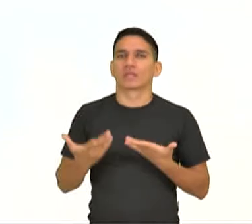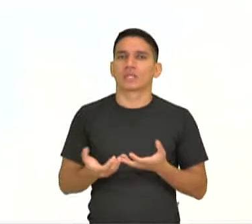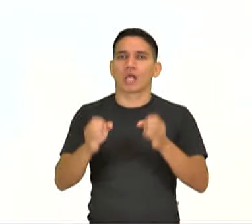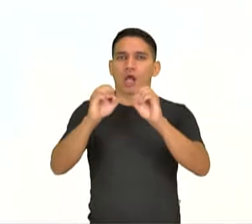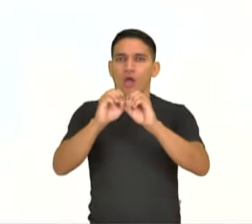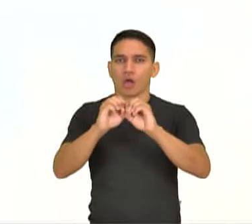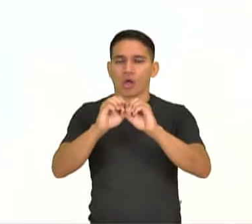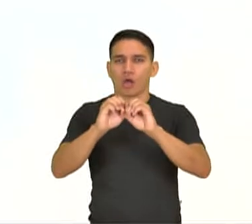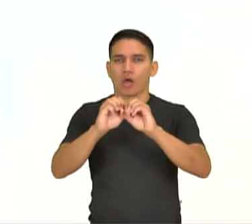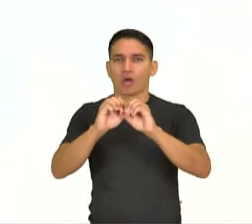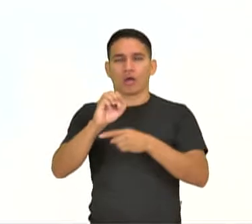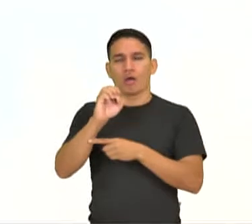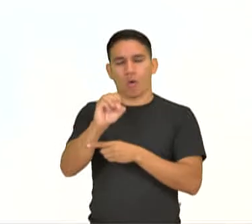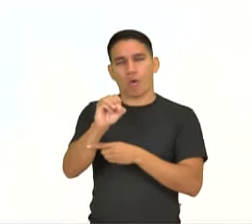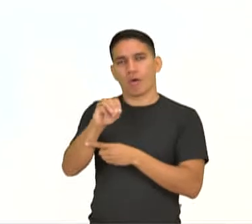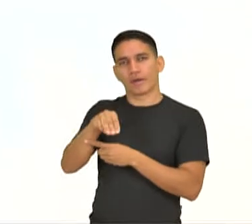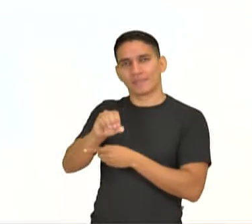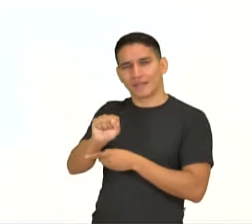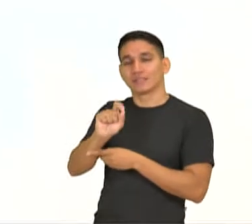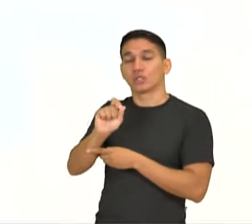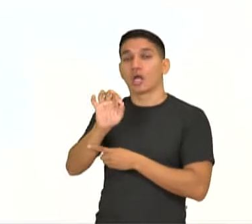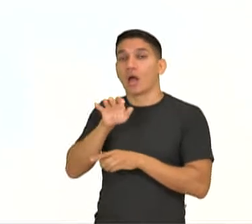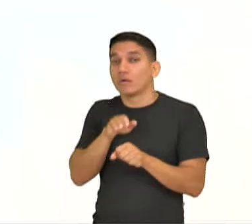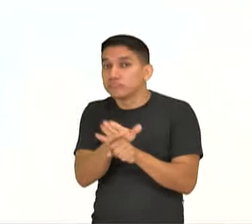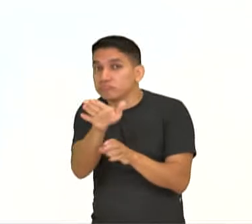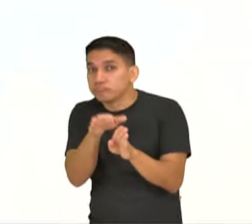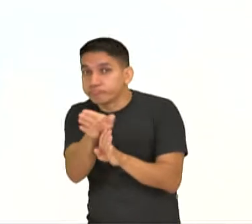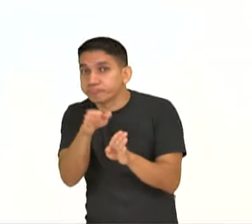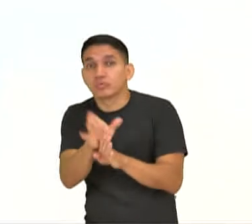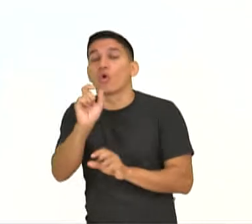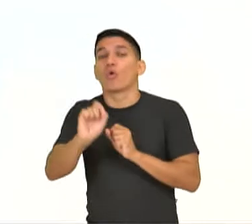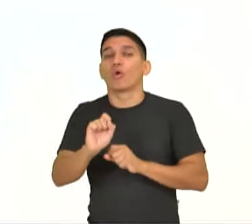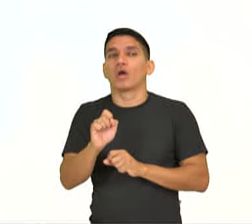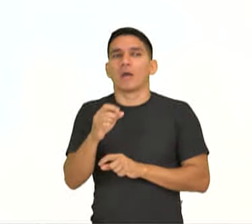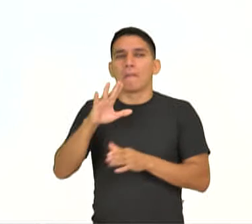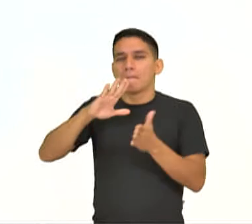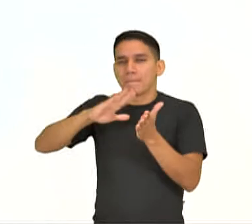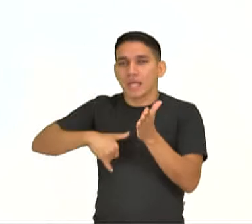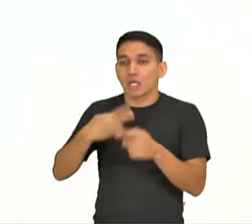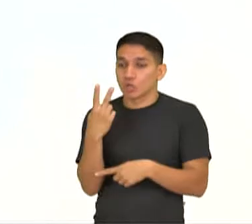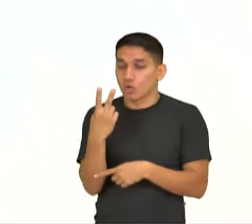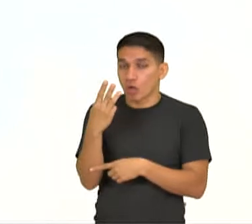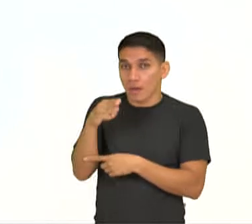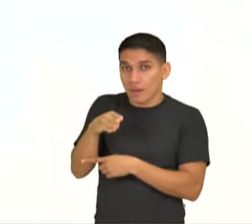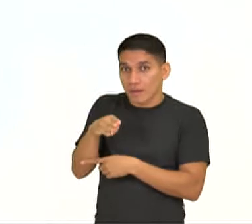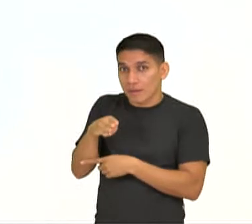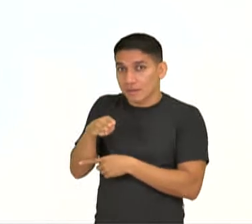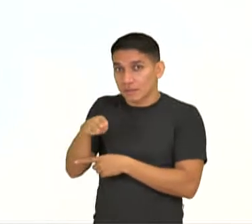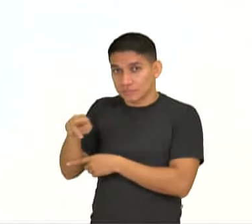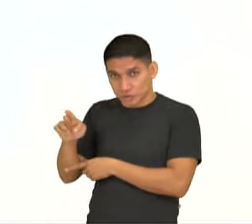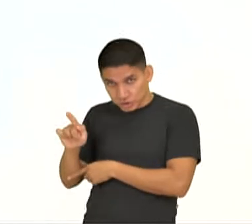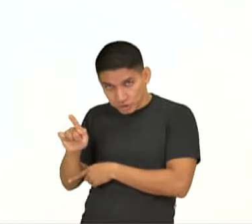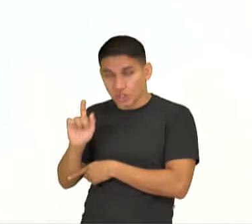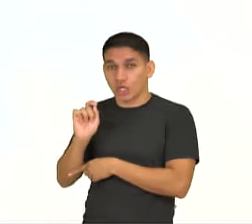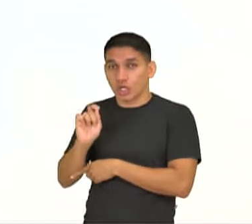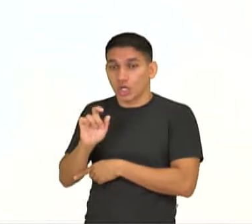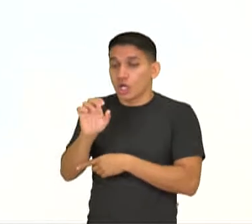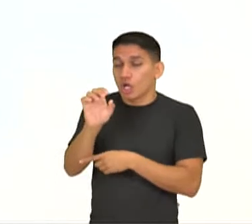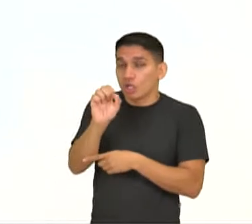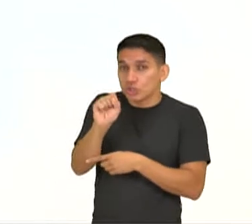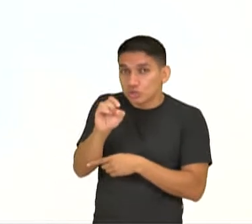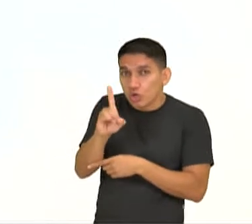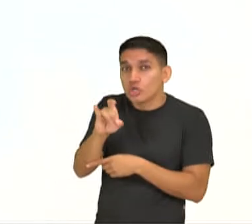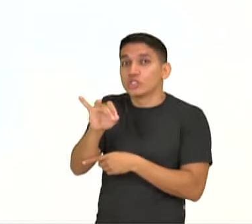Saúde recomenda a ingestão diária de menos de 2 miligramas de sódio, que podem ser encontrados em apenas